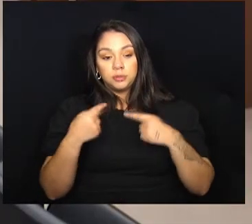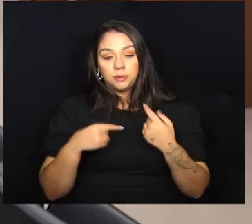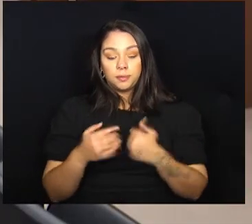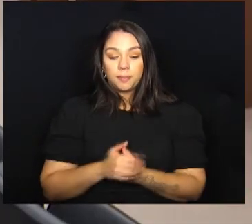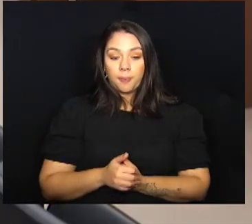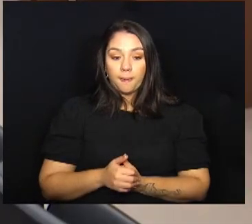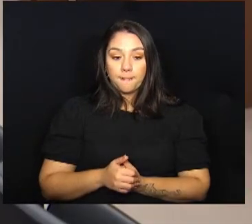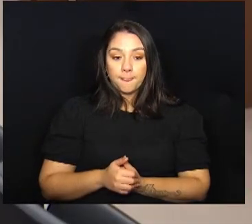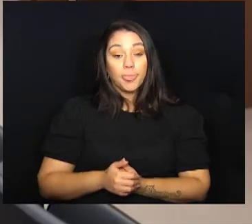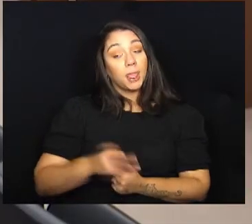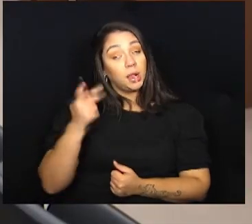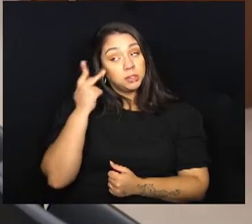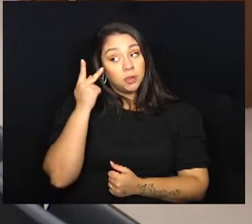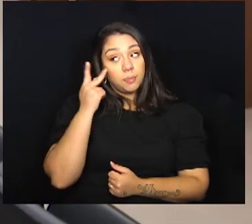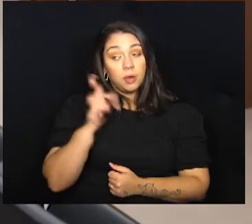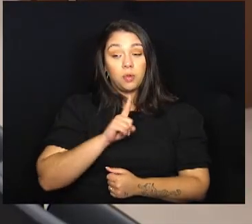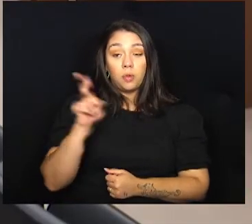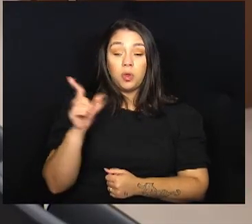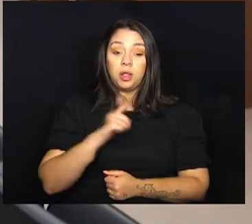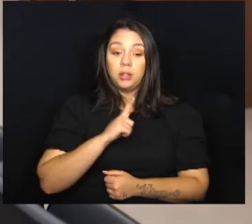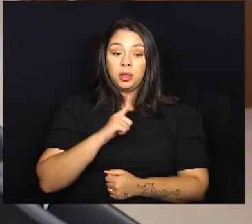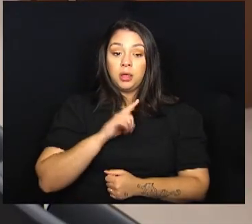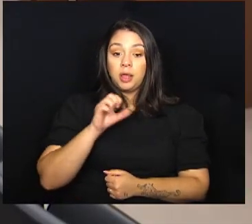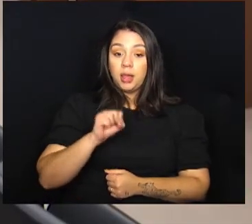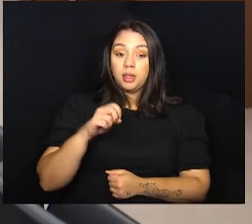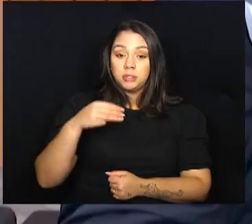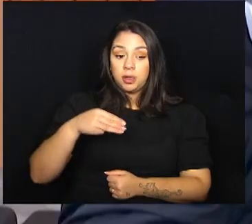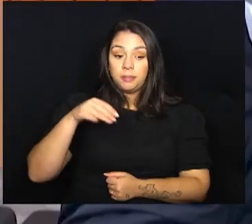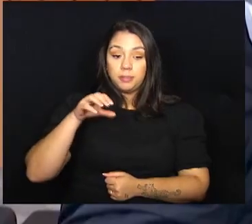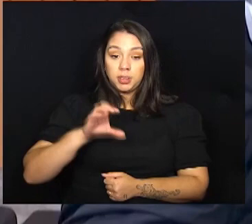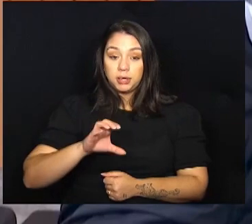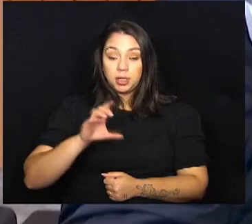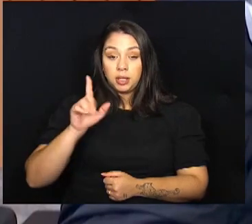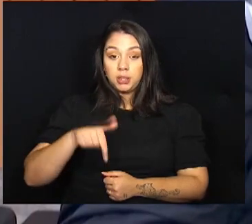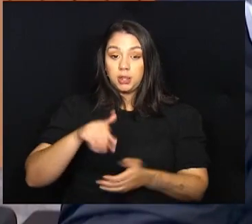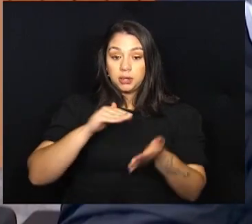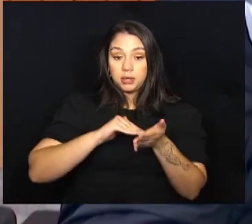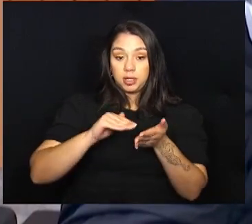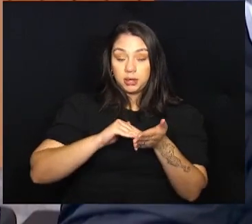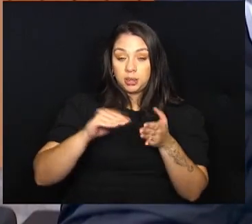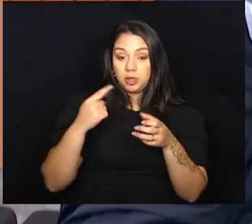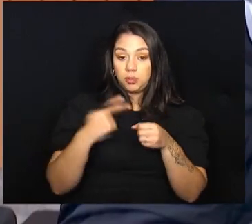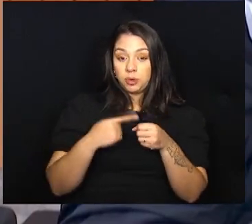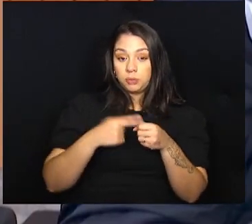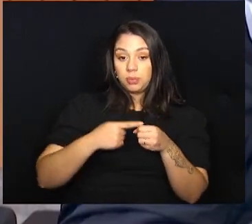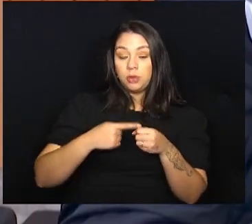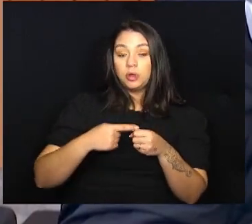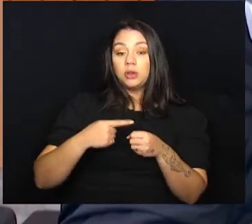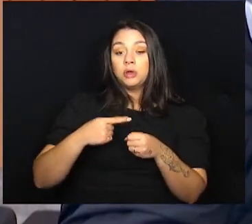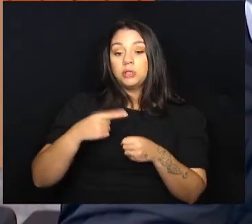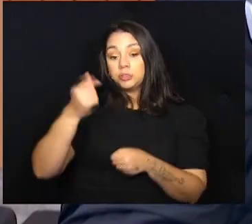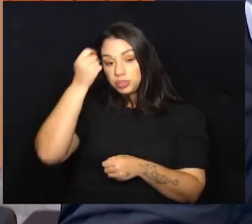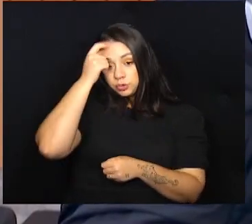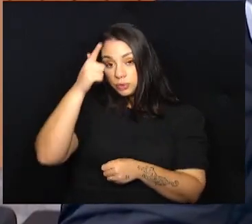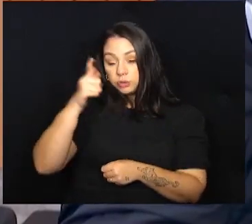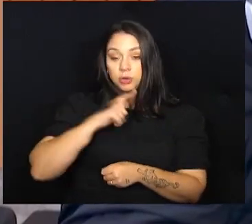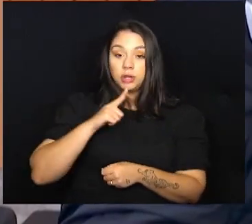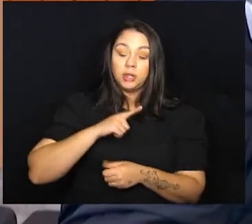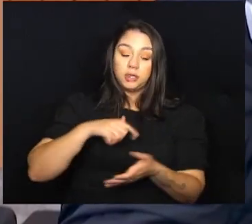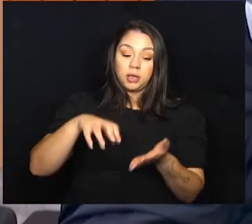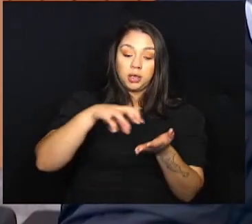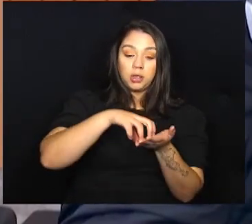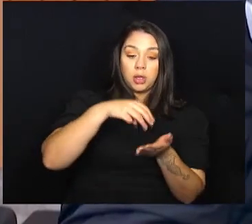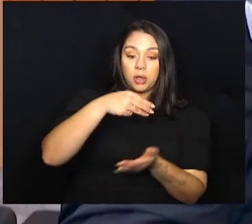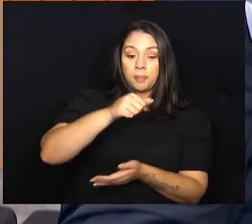Paulo a gente tem o SMC, que é o Secretário Municipal de Cultura, e eles têm um núcleo que se chama MAR. E